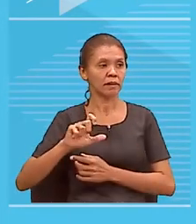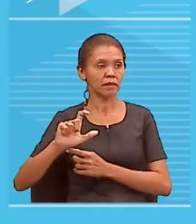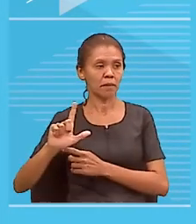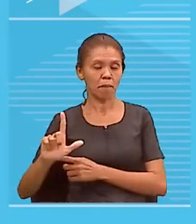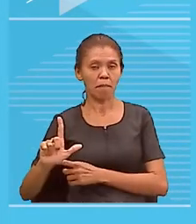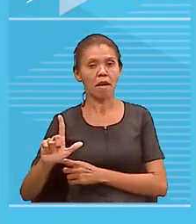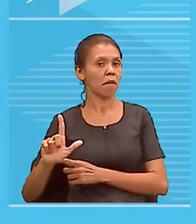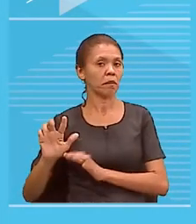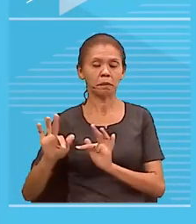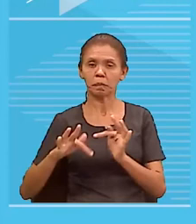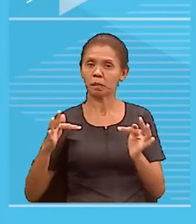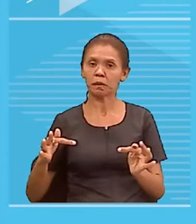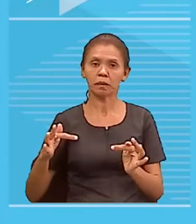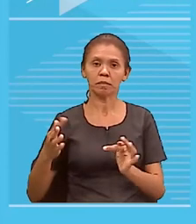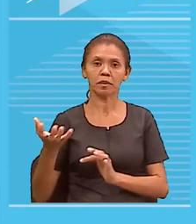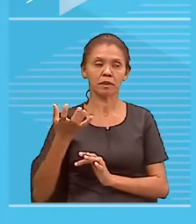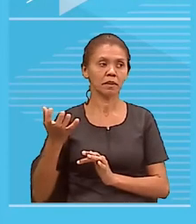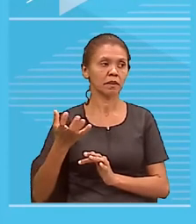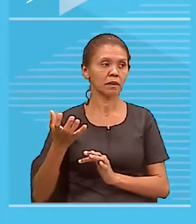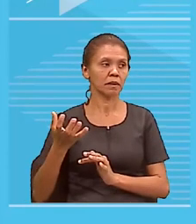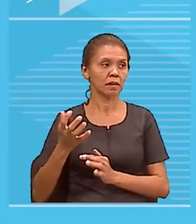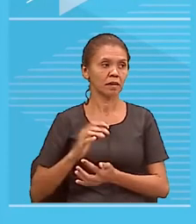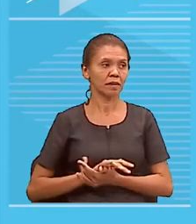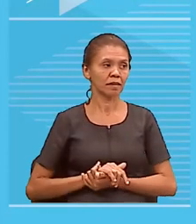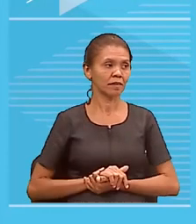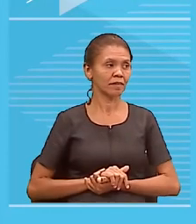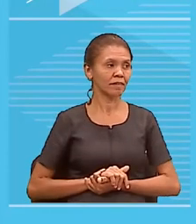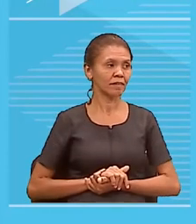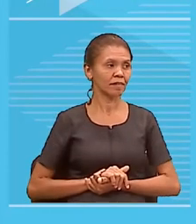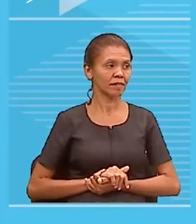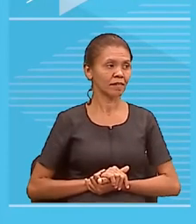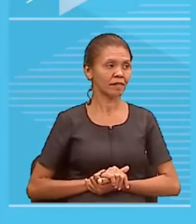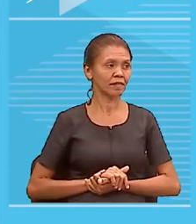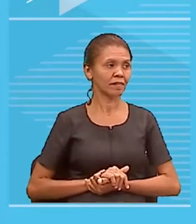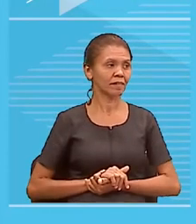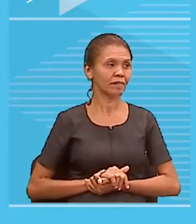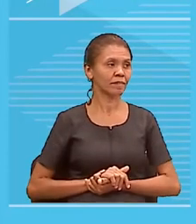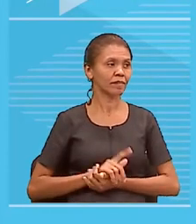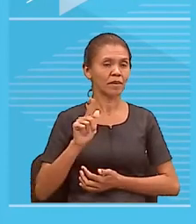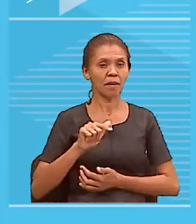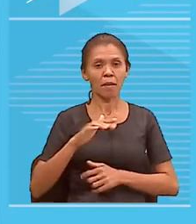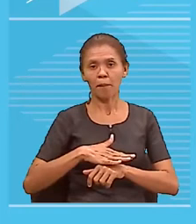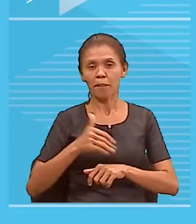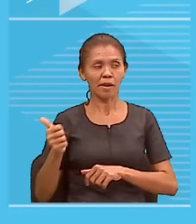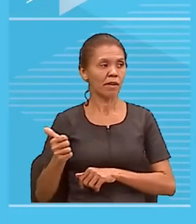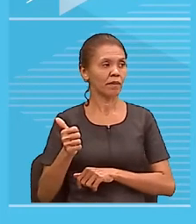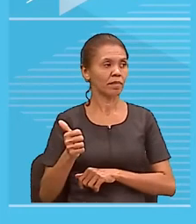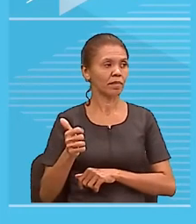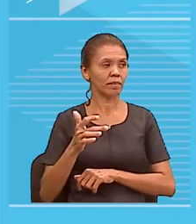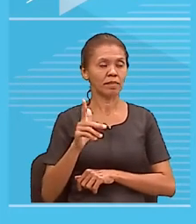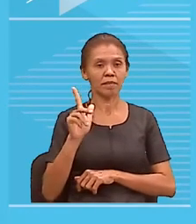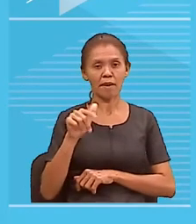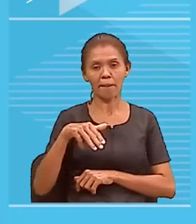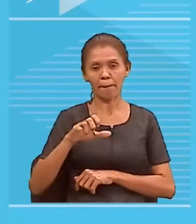um caso você queira a adoçar Eu particularmente não gosto gente mas o mais saudável é você substituir